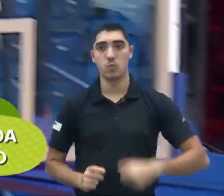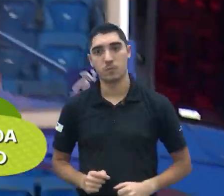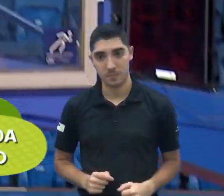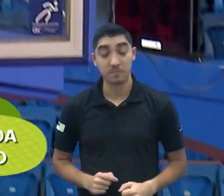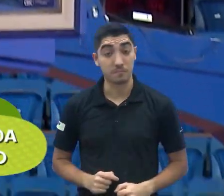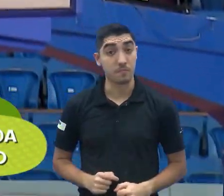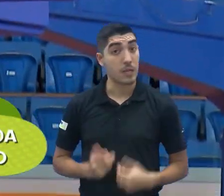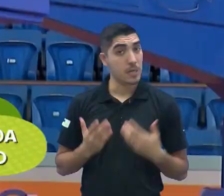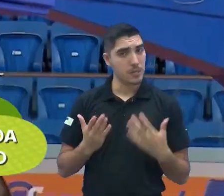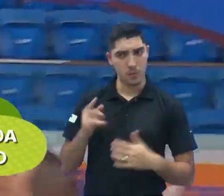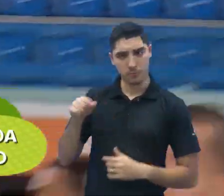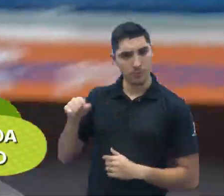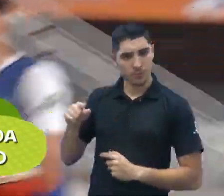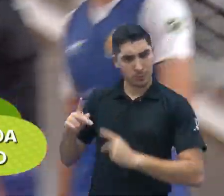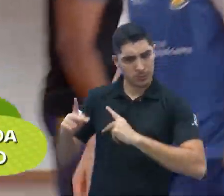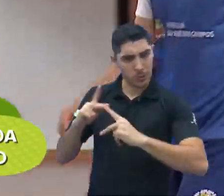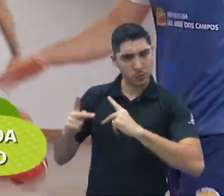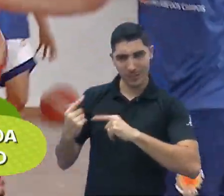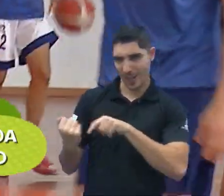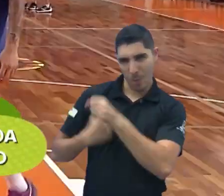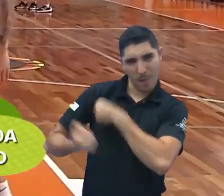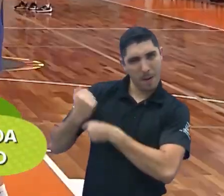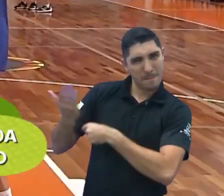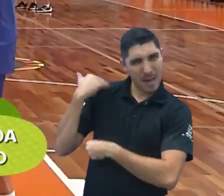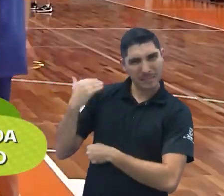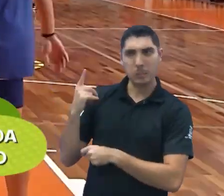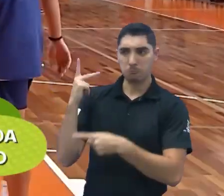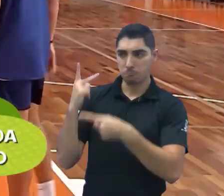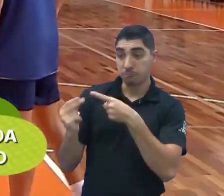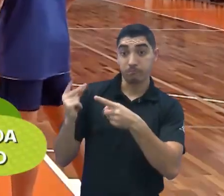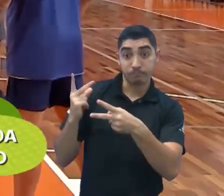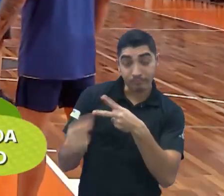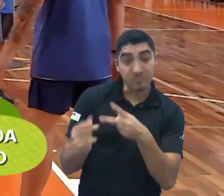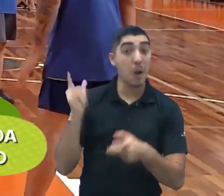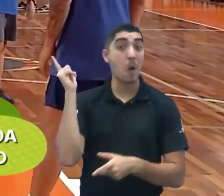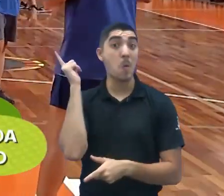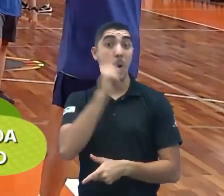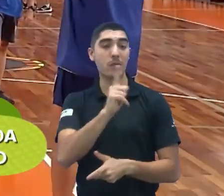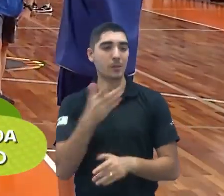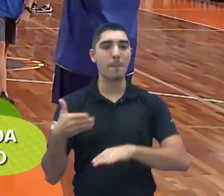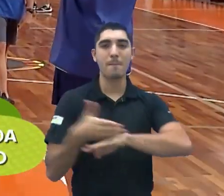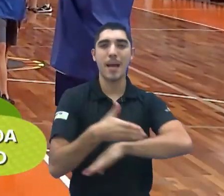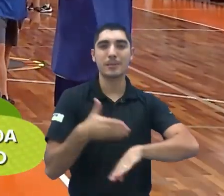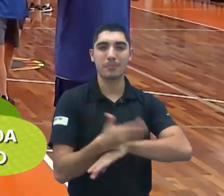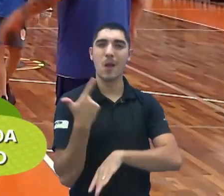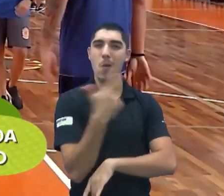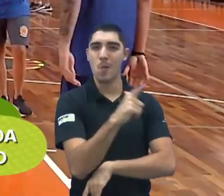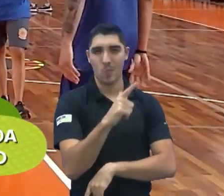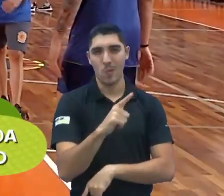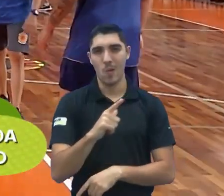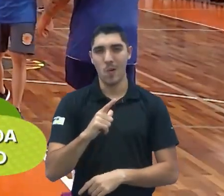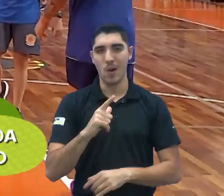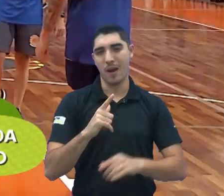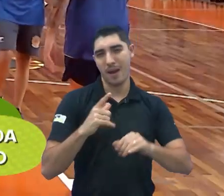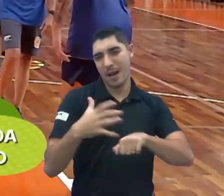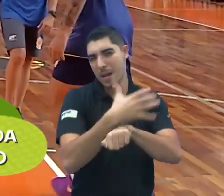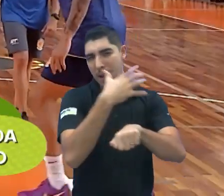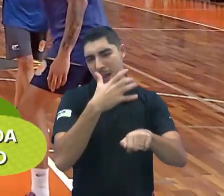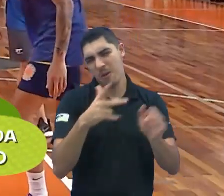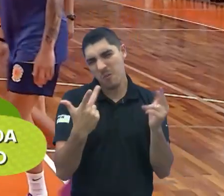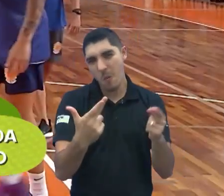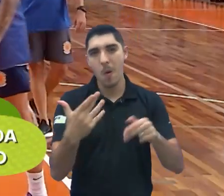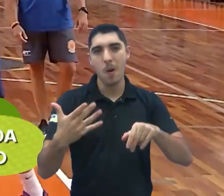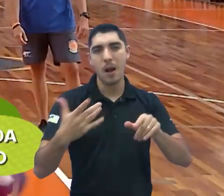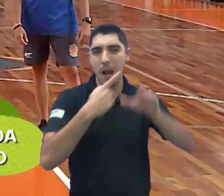desempenho na reta final do ano garantiu ao São José uma vaga no Super 8, o que era considerado um dos objetivos da equipe para essa